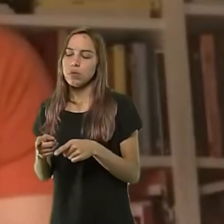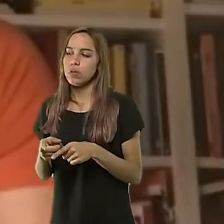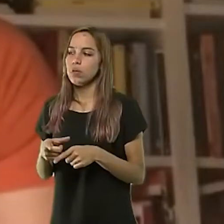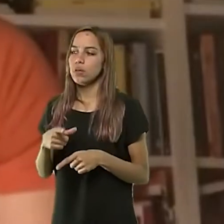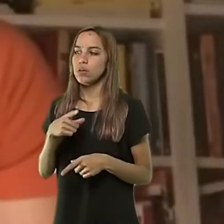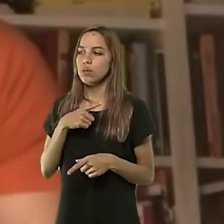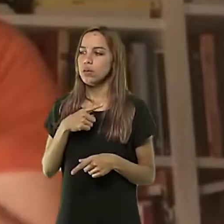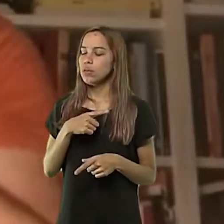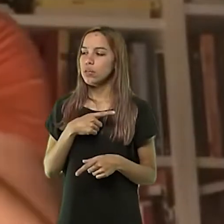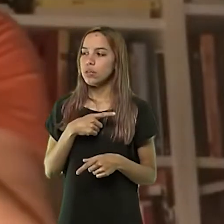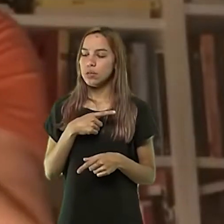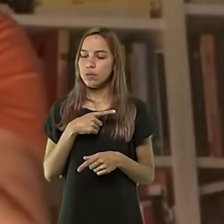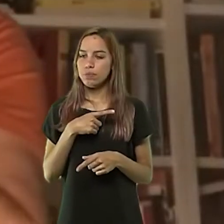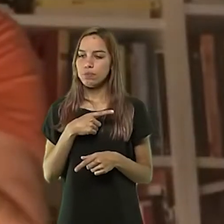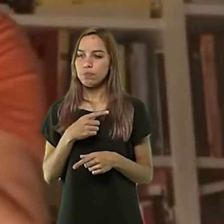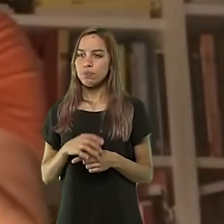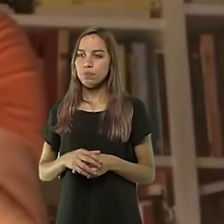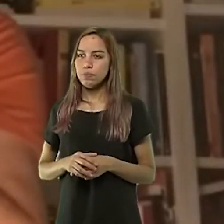de cidades e países,